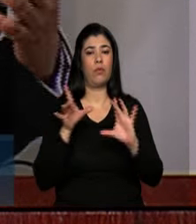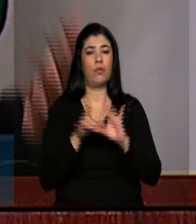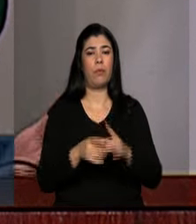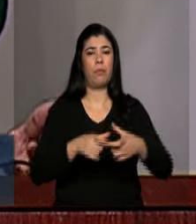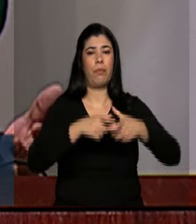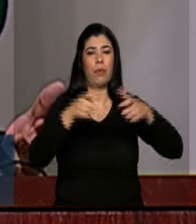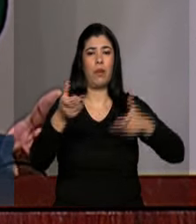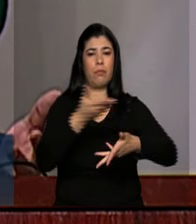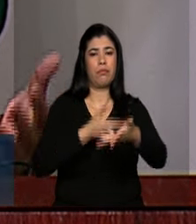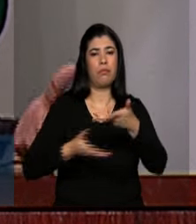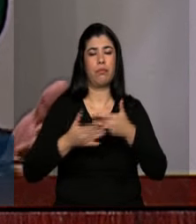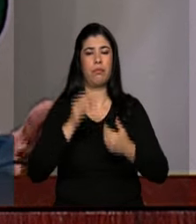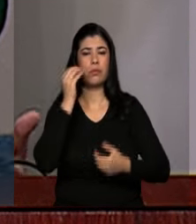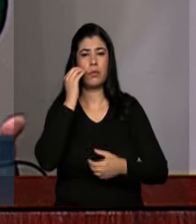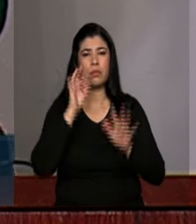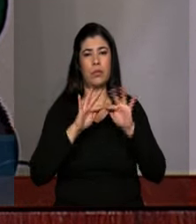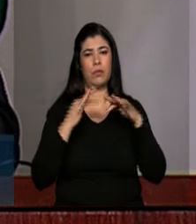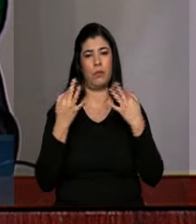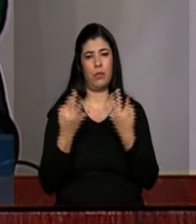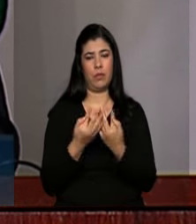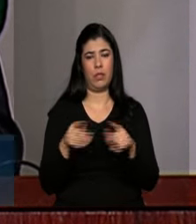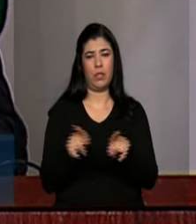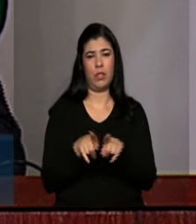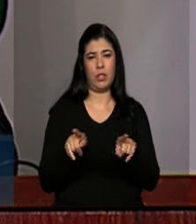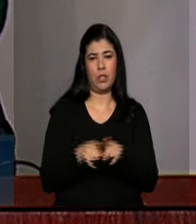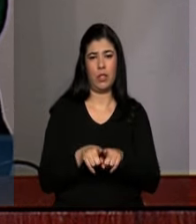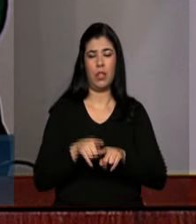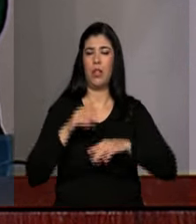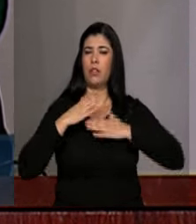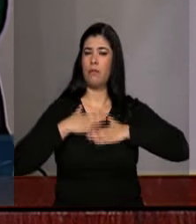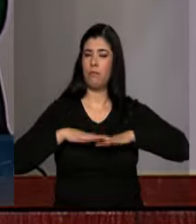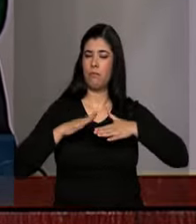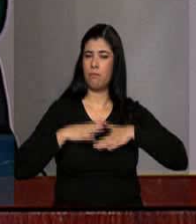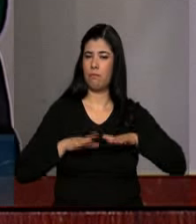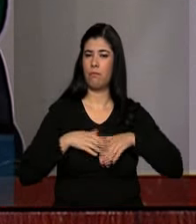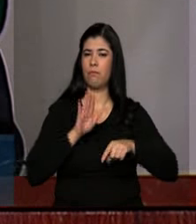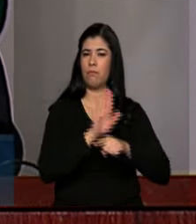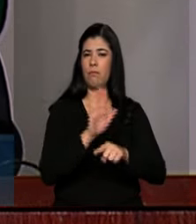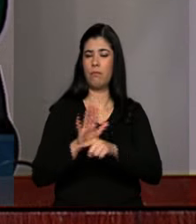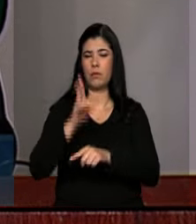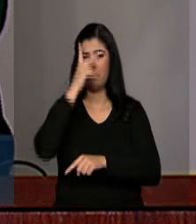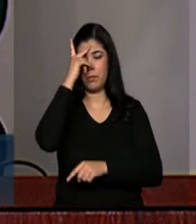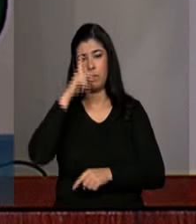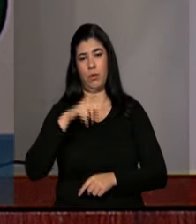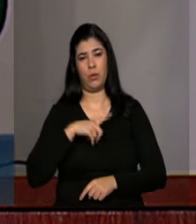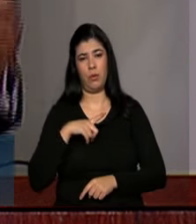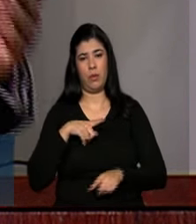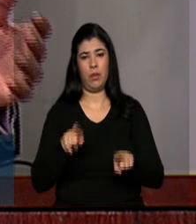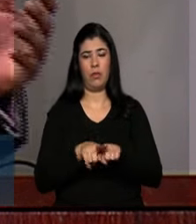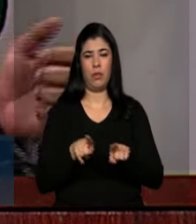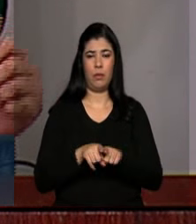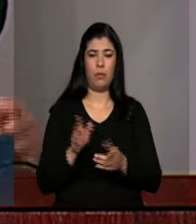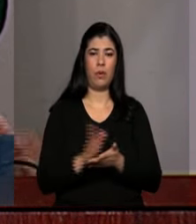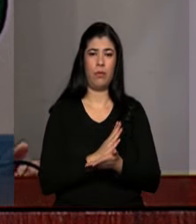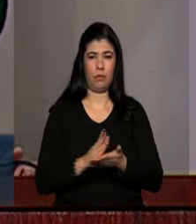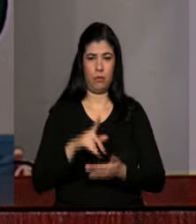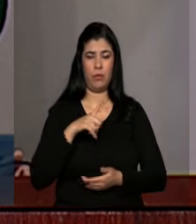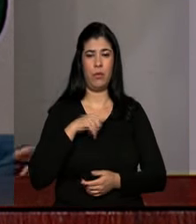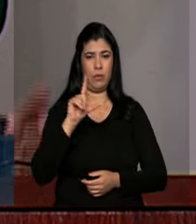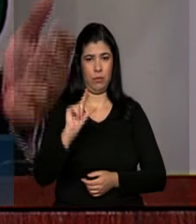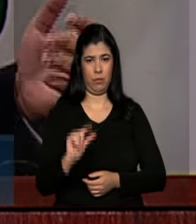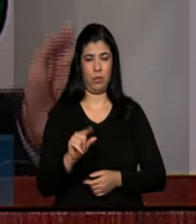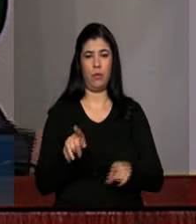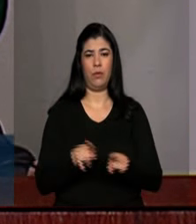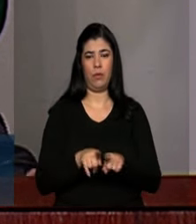circunstâncias familiares que engloba fraternal e solidariamente os que tiveram mais e os que tiveram menos